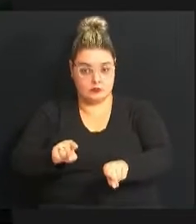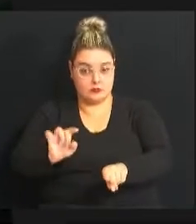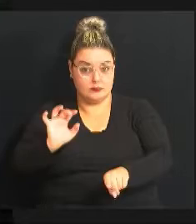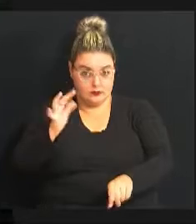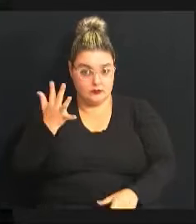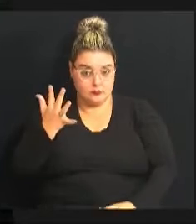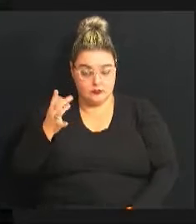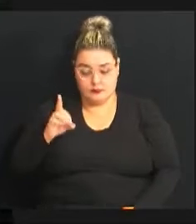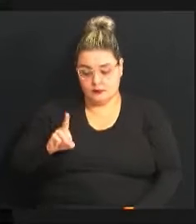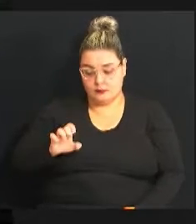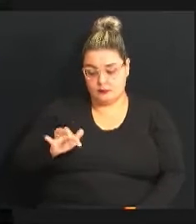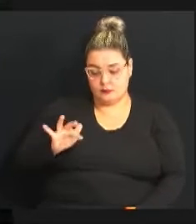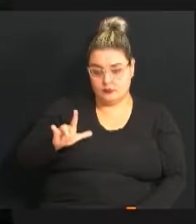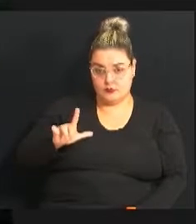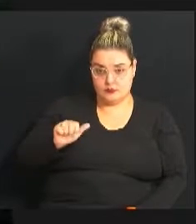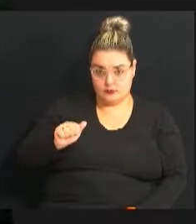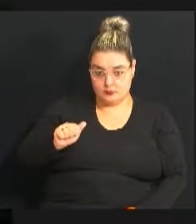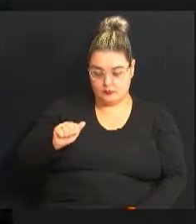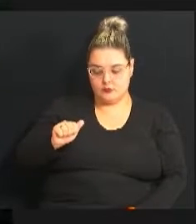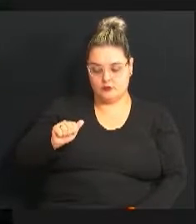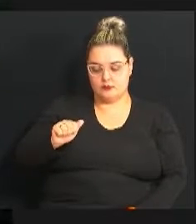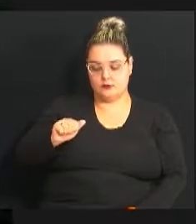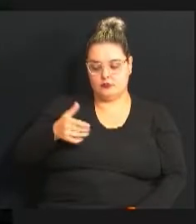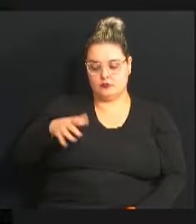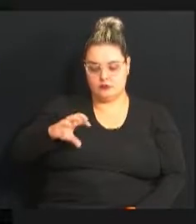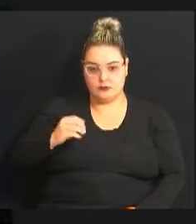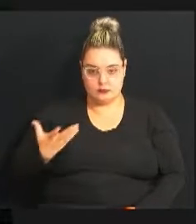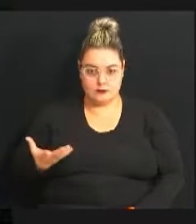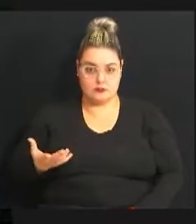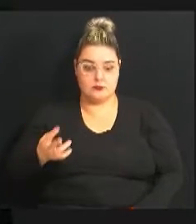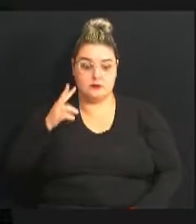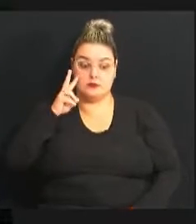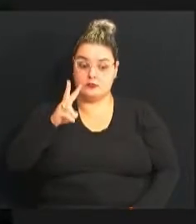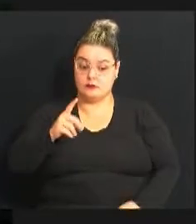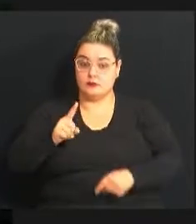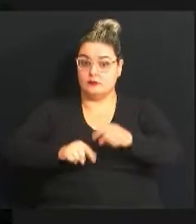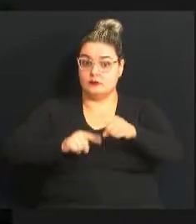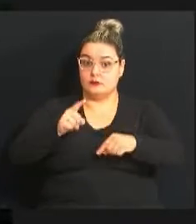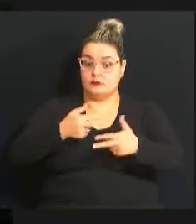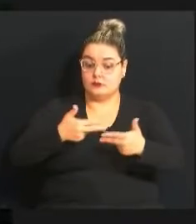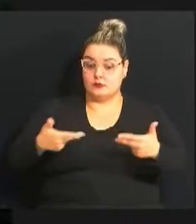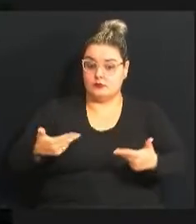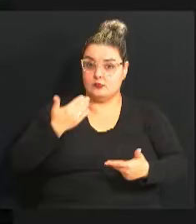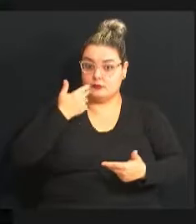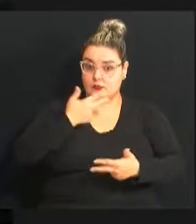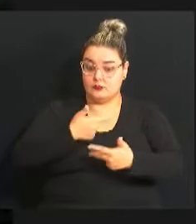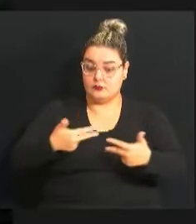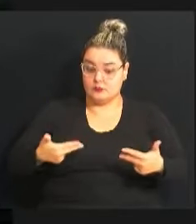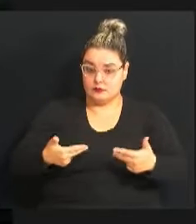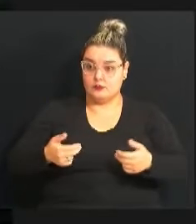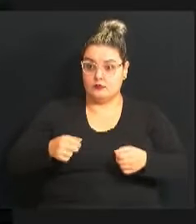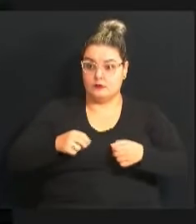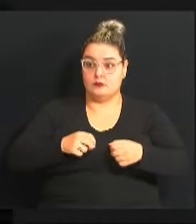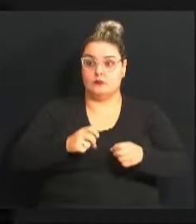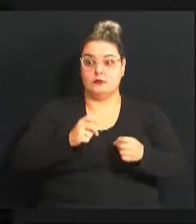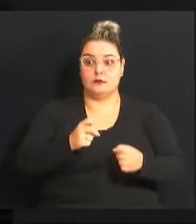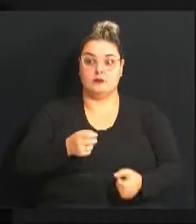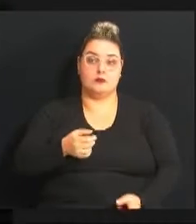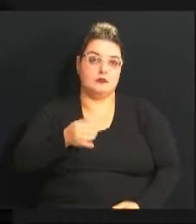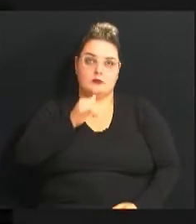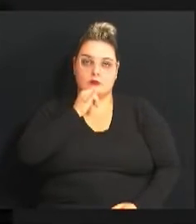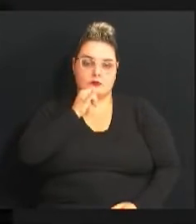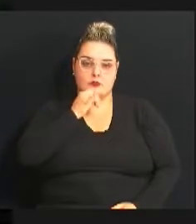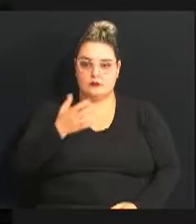olha o comportamento, por exemplo, dos preços dos alimentos, hoje saiu a taxa de elevação do preço, por exemplo, do leite, foi